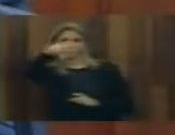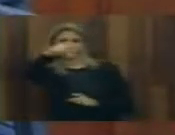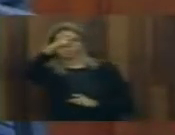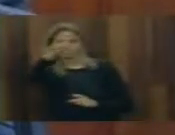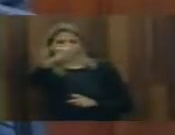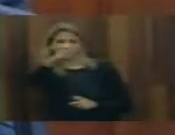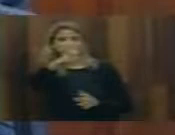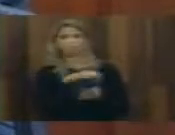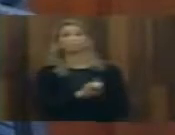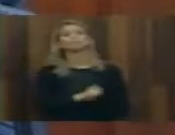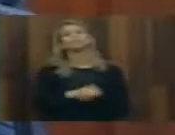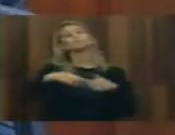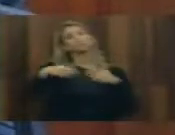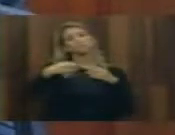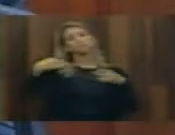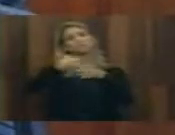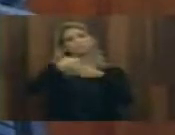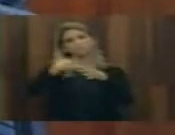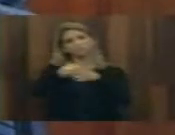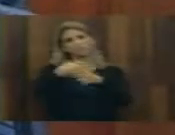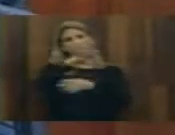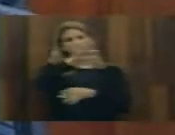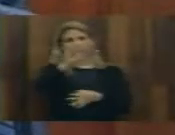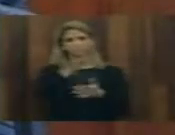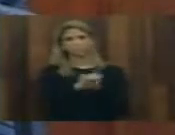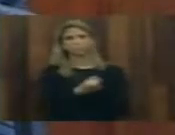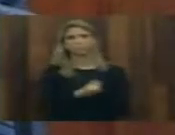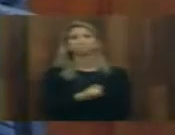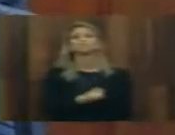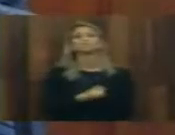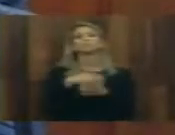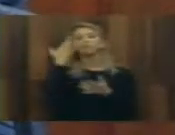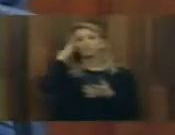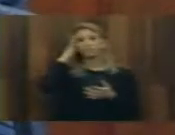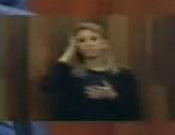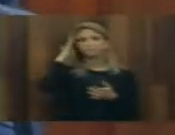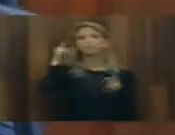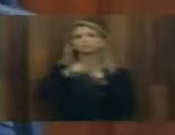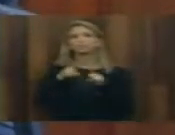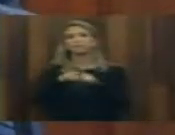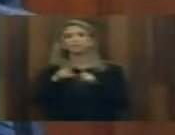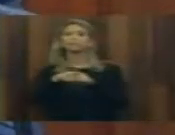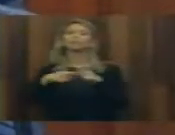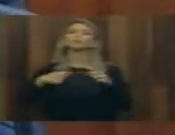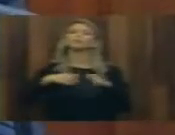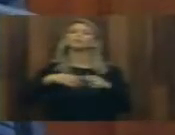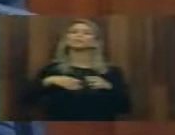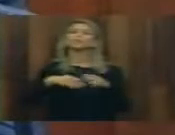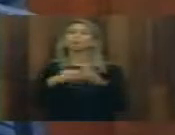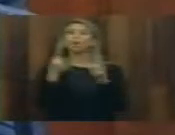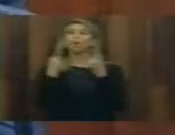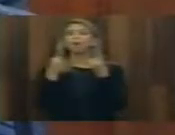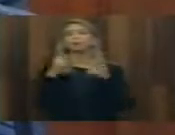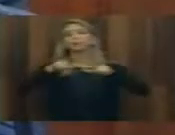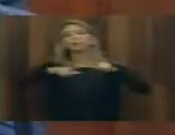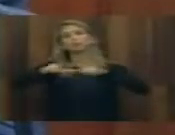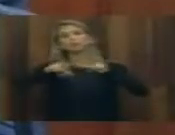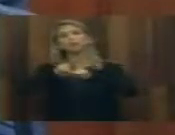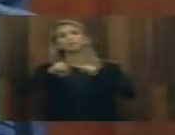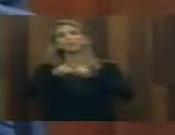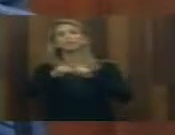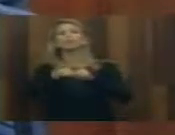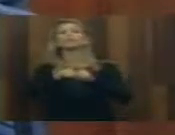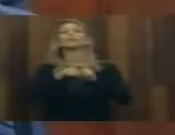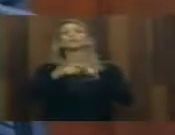de 2018, no âmbito do município de Cabo Frio, para dispor sobre a jornada, as condições de trabalho e a indenização de transporte